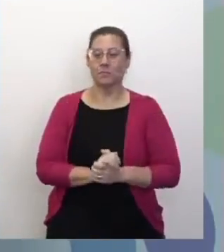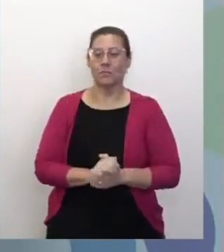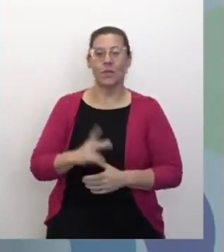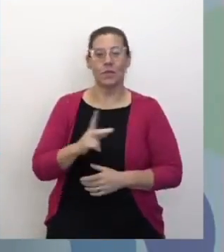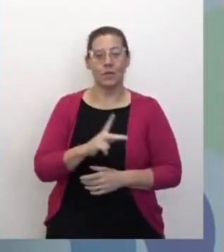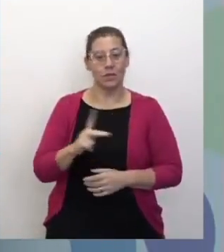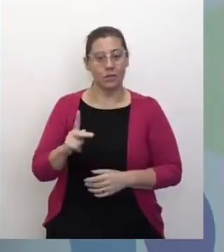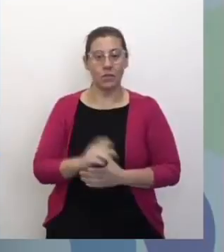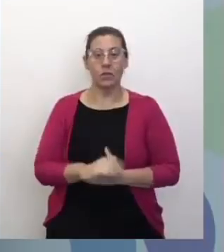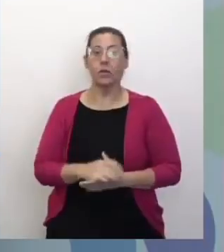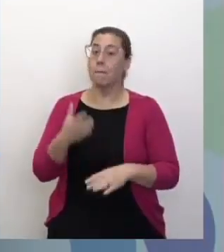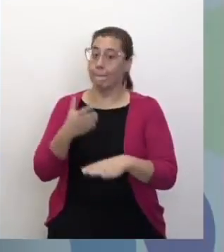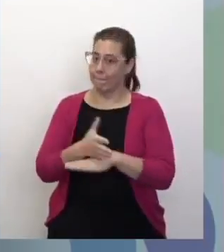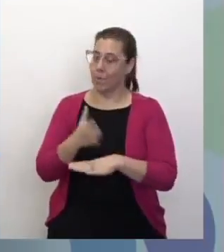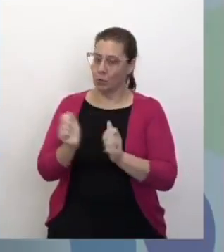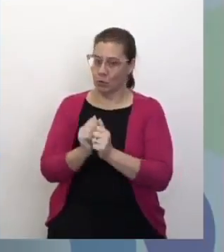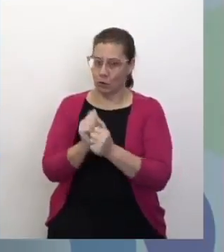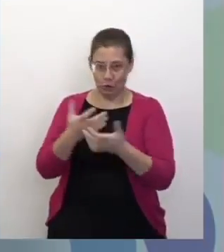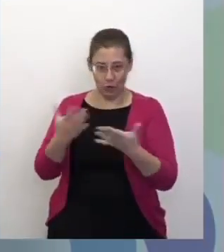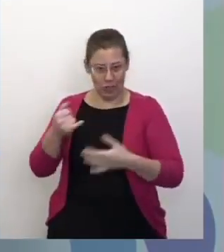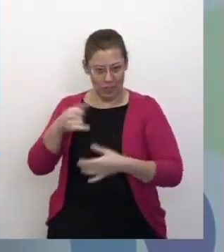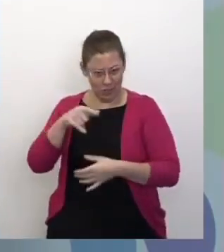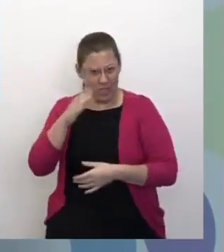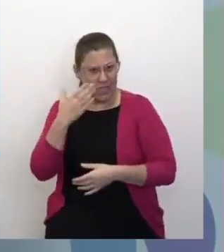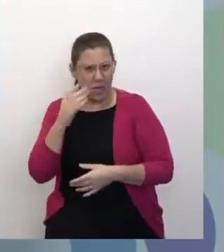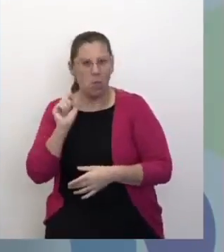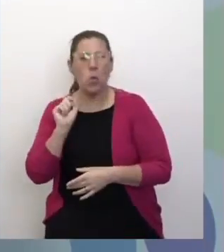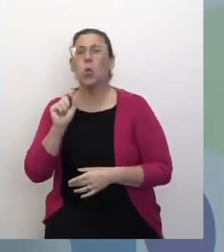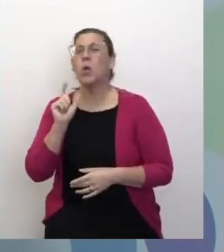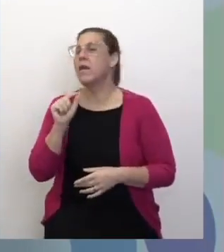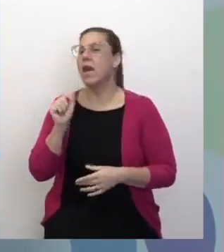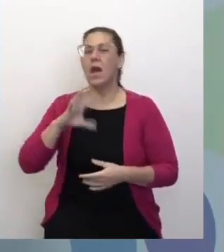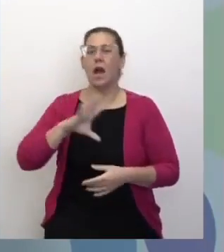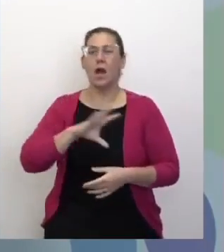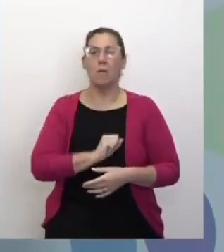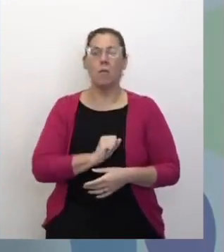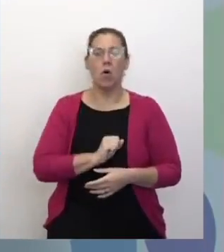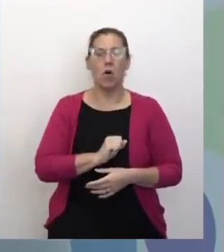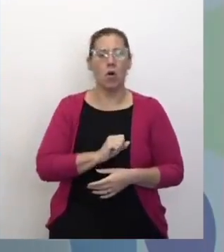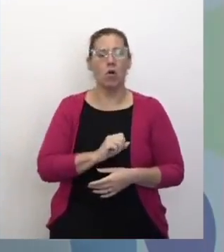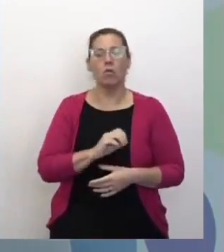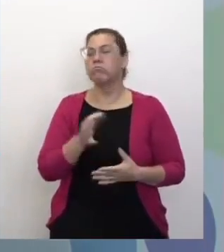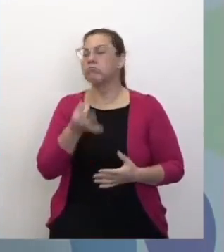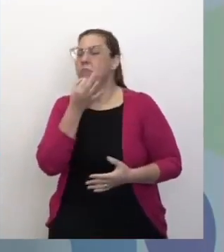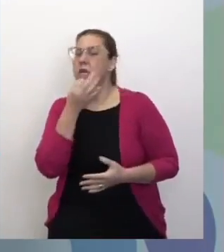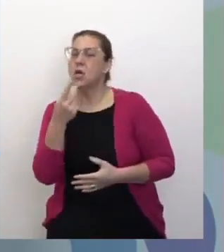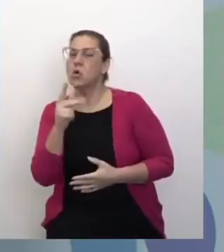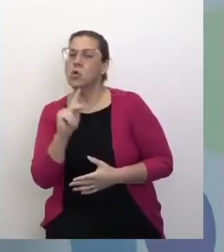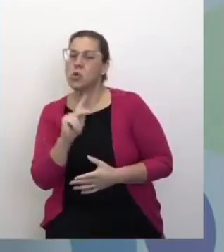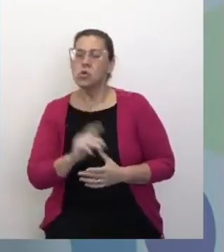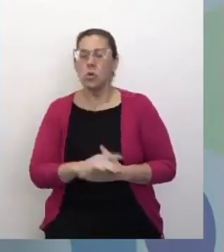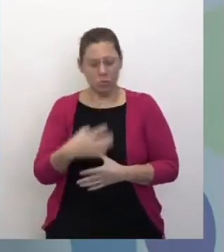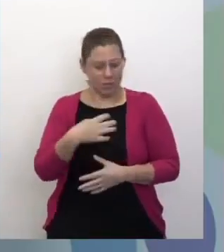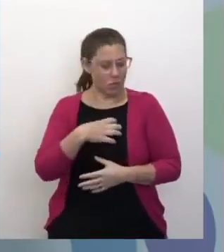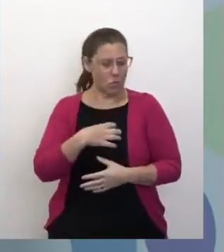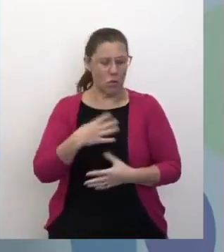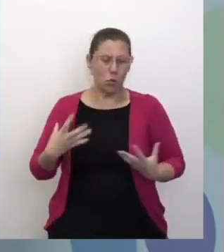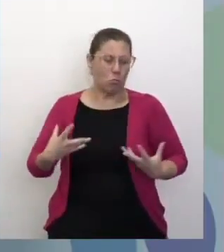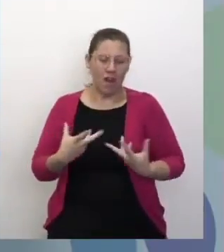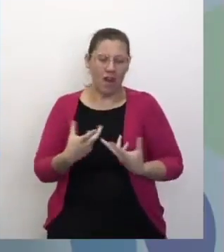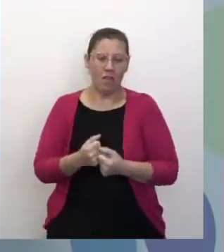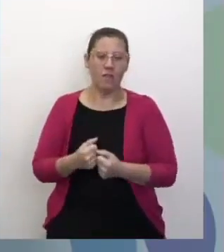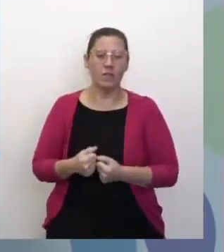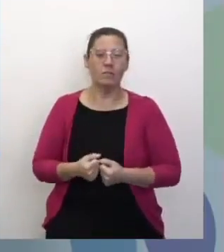Tayana, aliás, participe conosco, se você sabe o que é o amor, se você quer dar a sua concepção de amor para nós, nos envolver com esse sentimento espetacular, por favor,